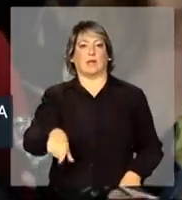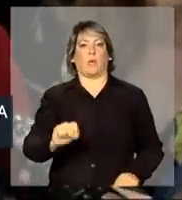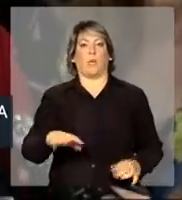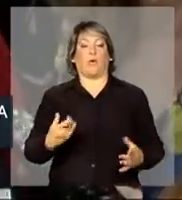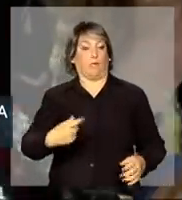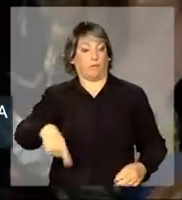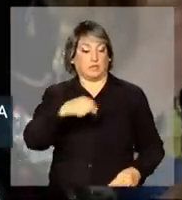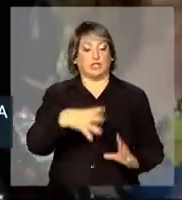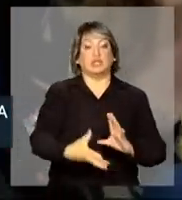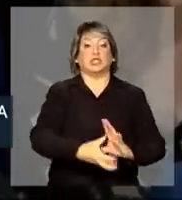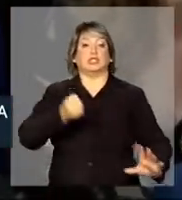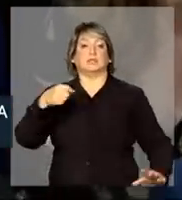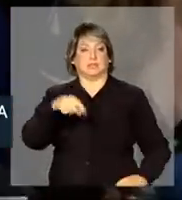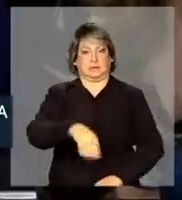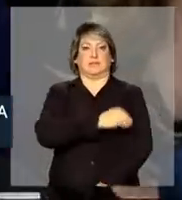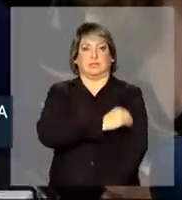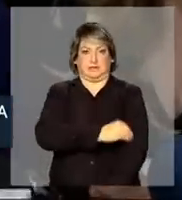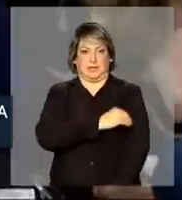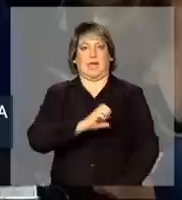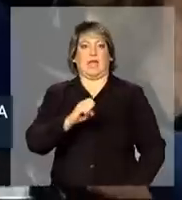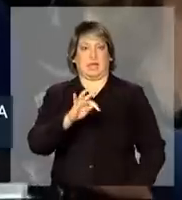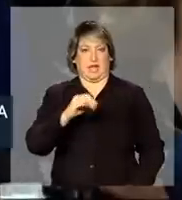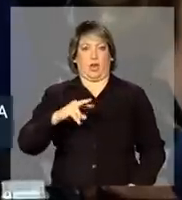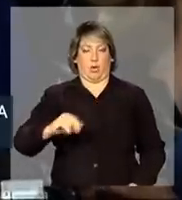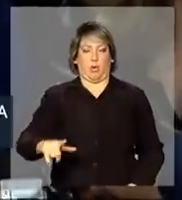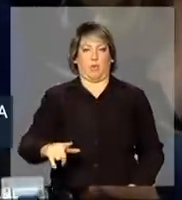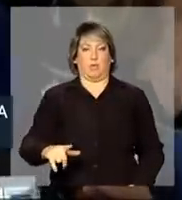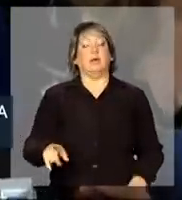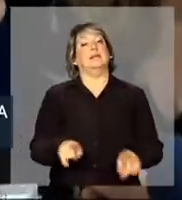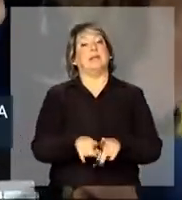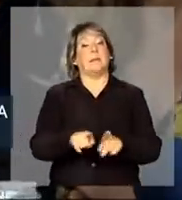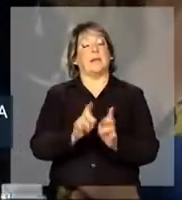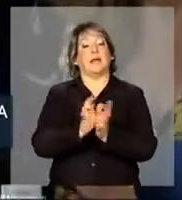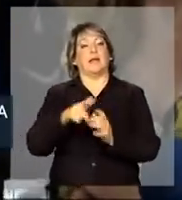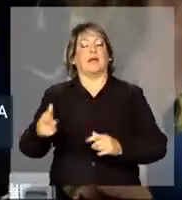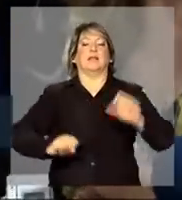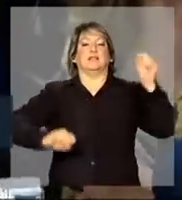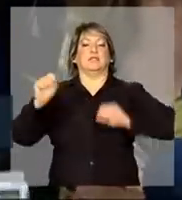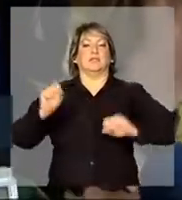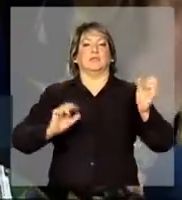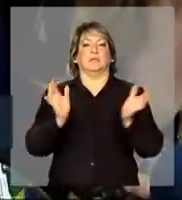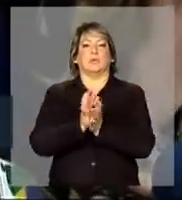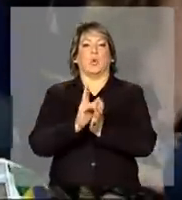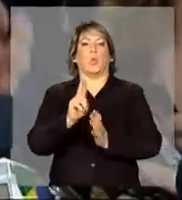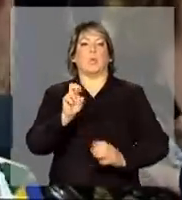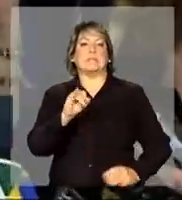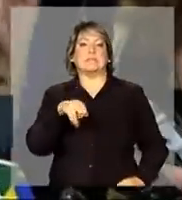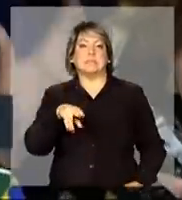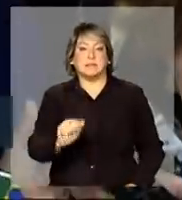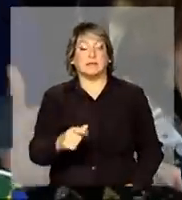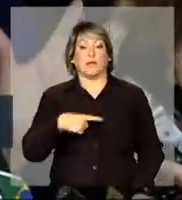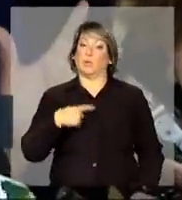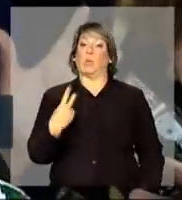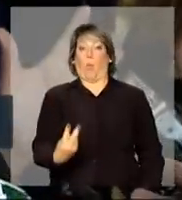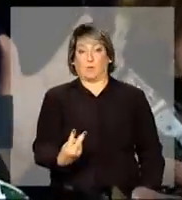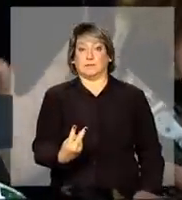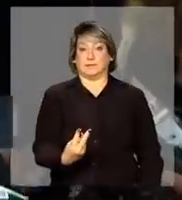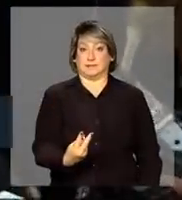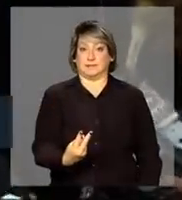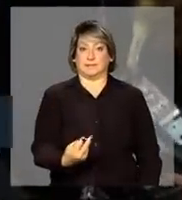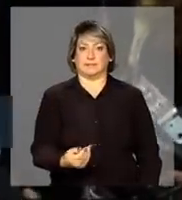você extrai o etanol. E tem a área, a parte industrial, que é a parte das usinas. Você tem os dois.